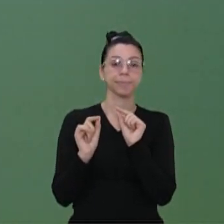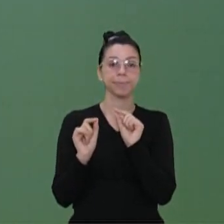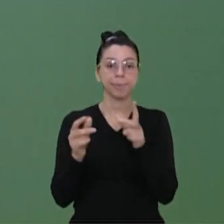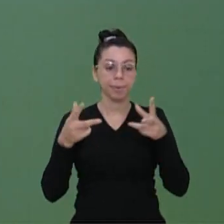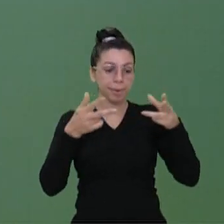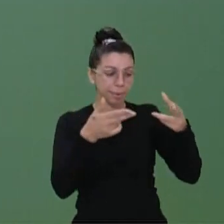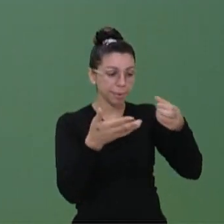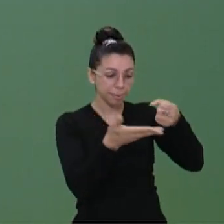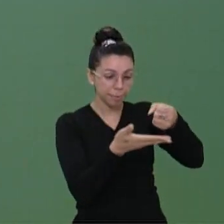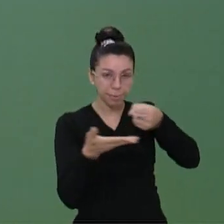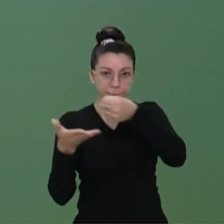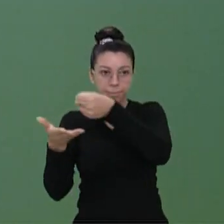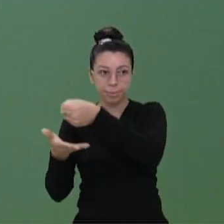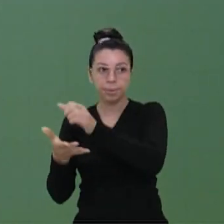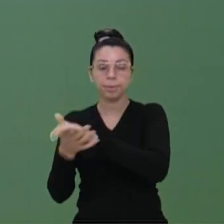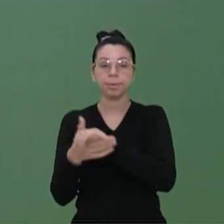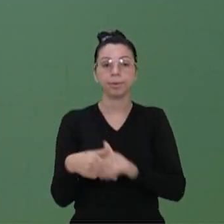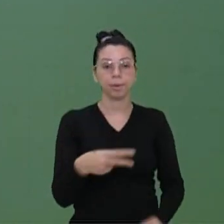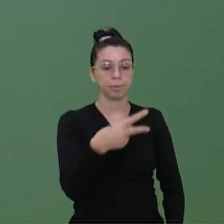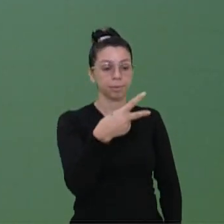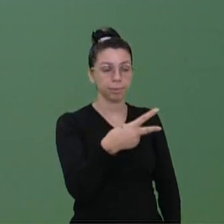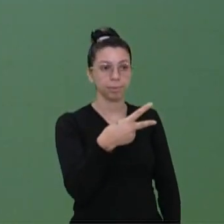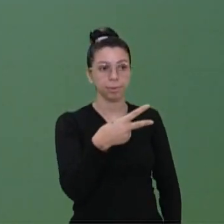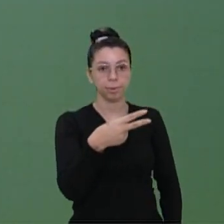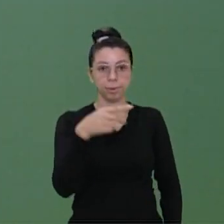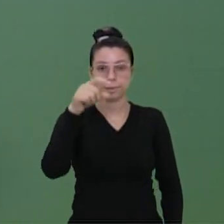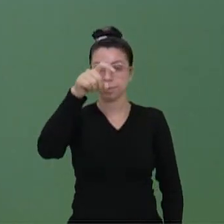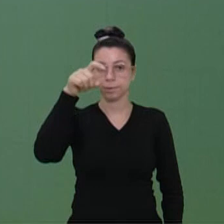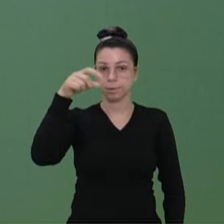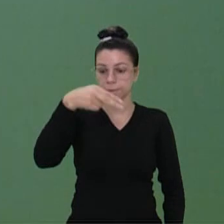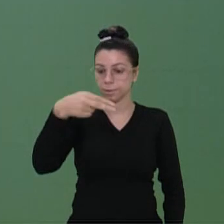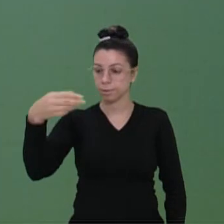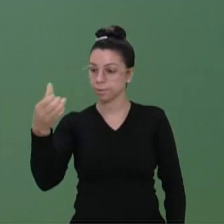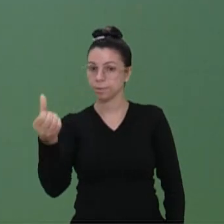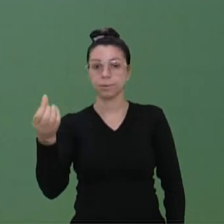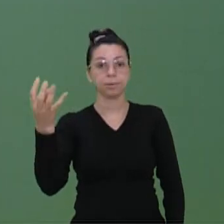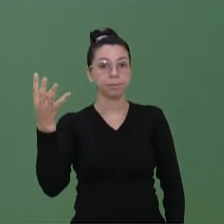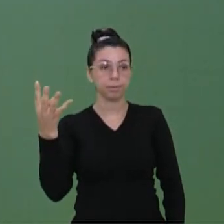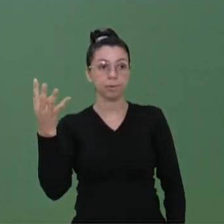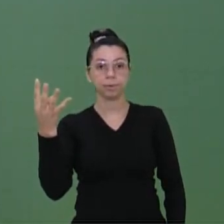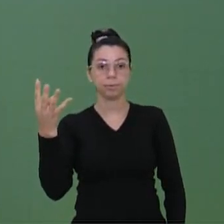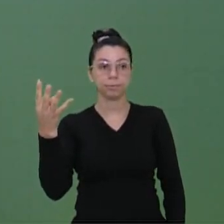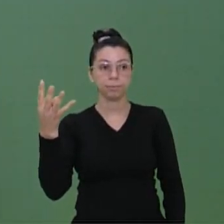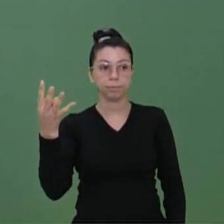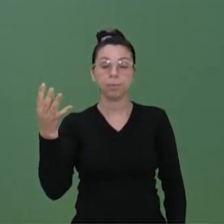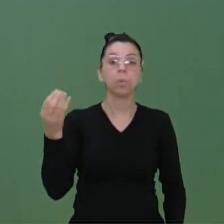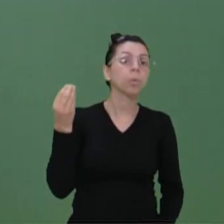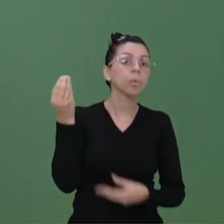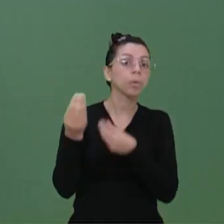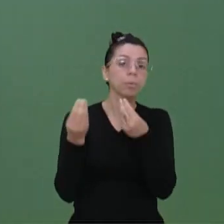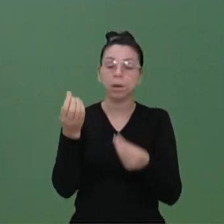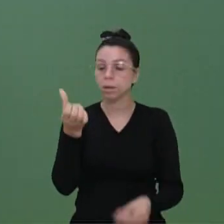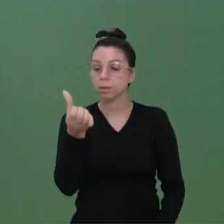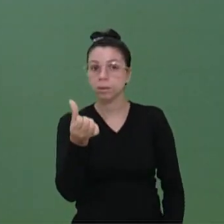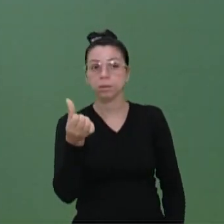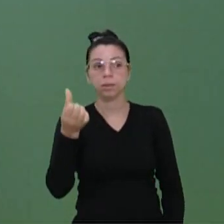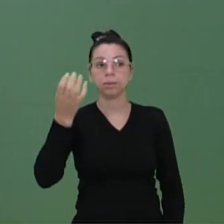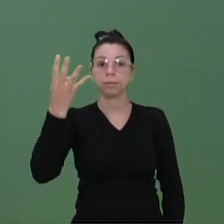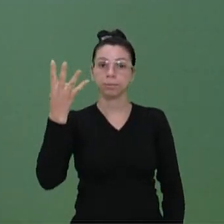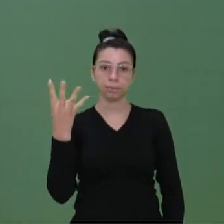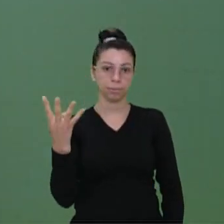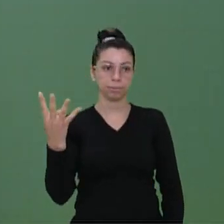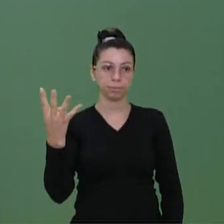igualar as bases. Então aqui eu tenho 2 elevado a x e aqui eu tenho 64. Como que eu transformo